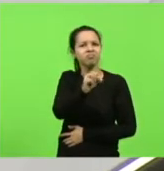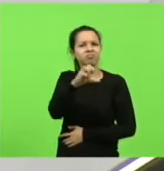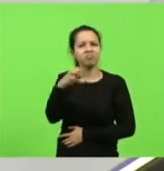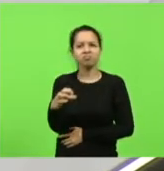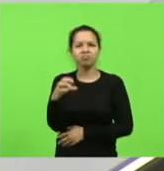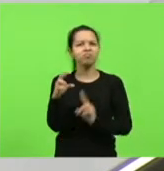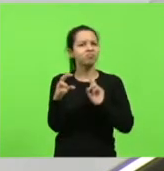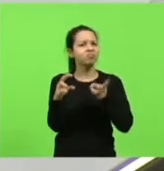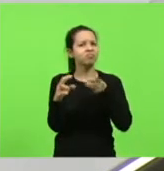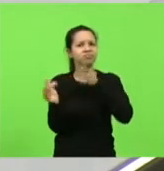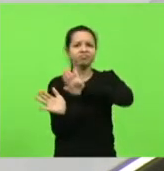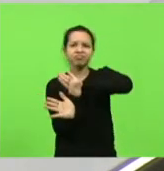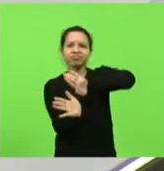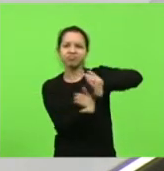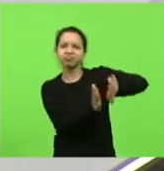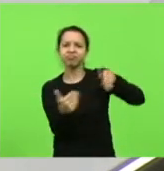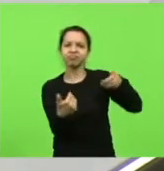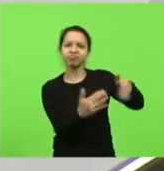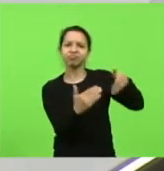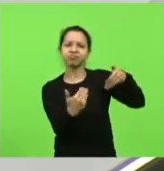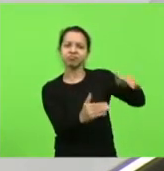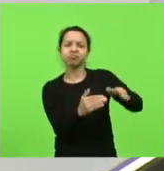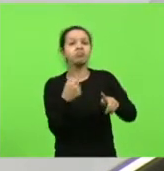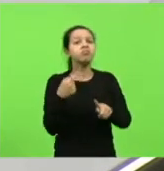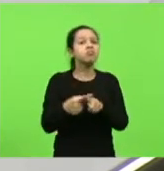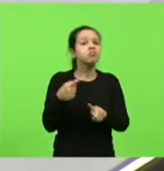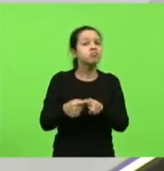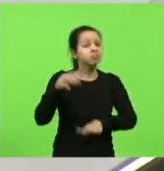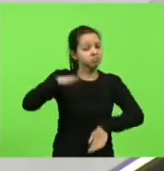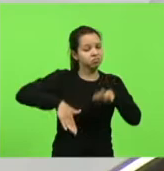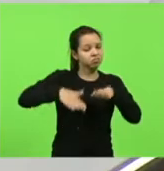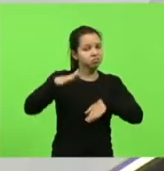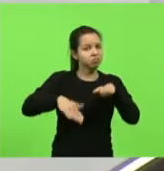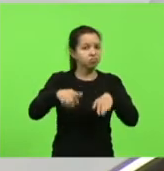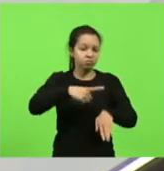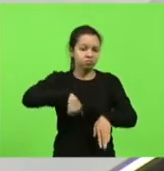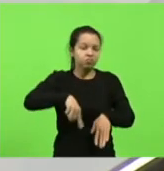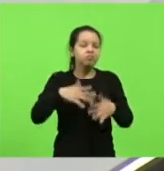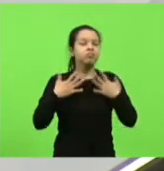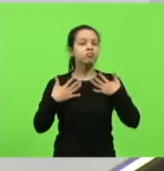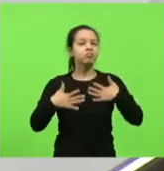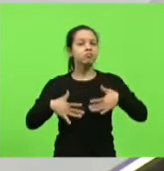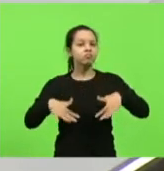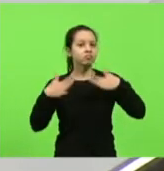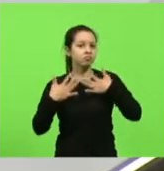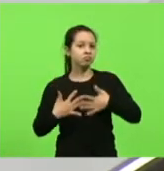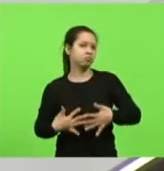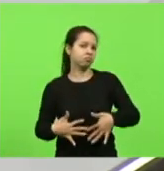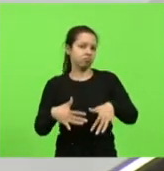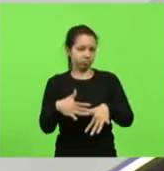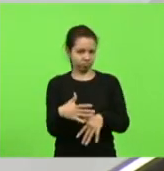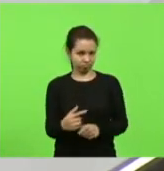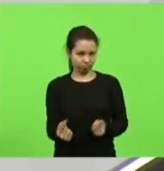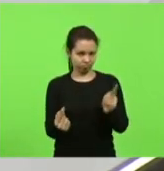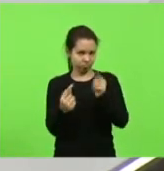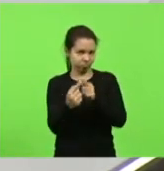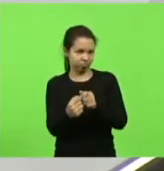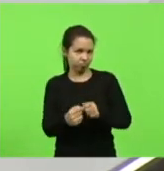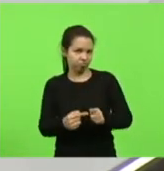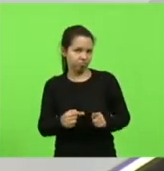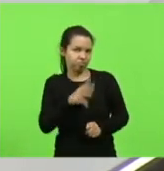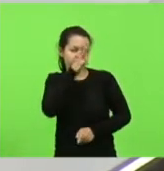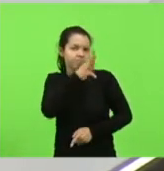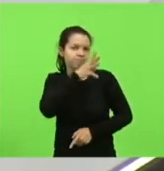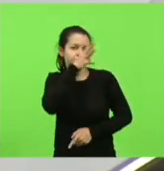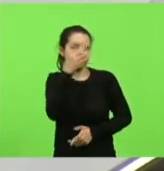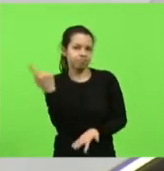lado sistematicamente. Por quê? Porque talvez nós temos uma posição muito passiva em relação aos abusos que esse